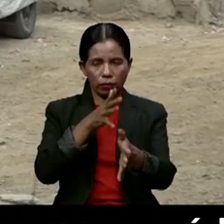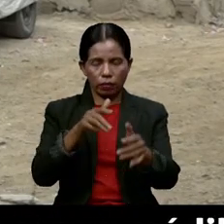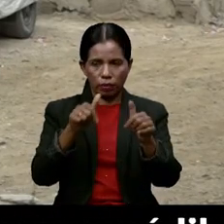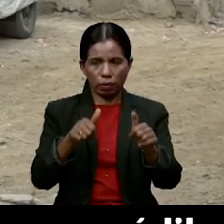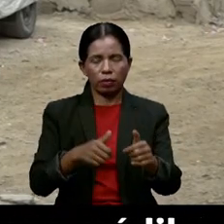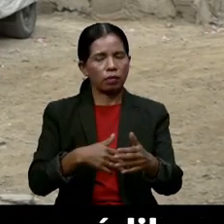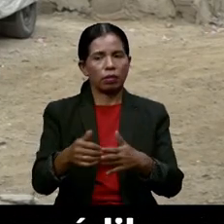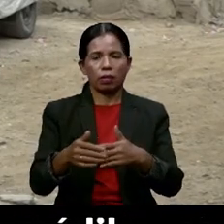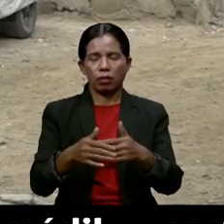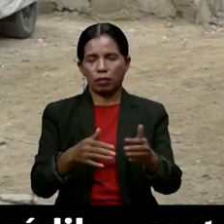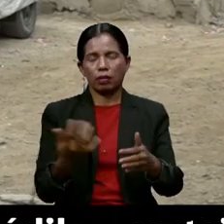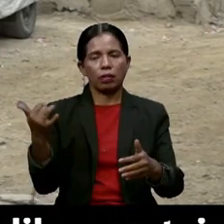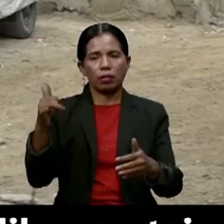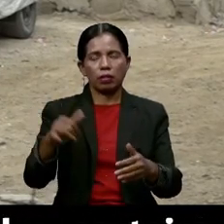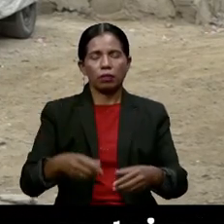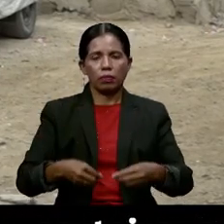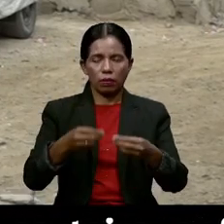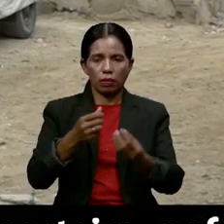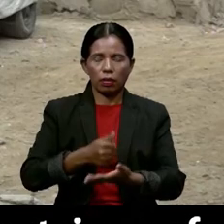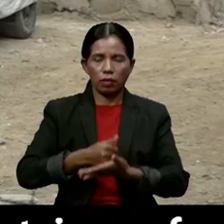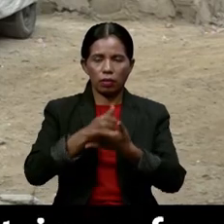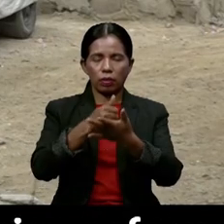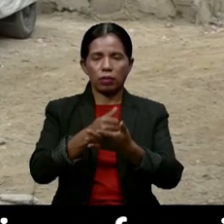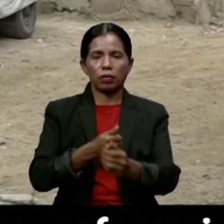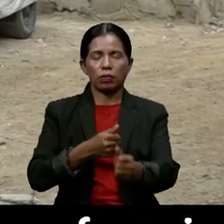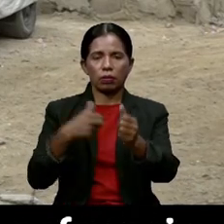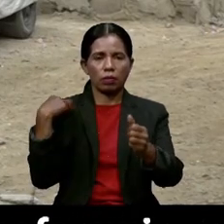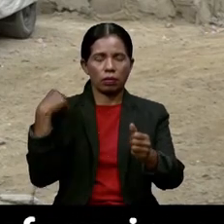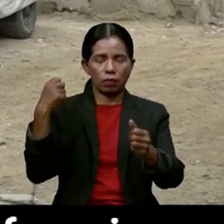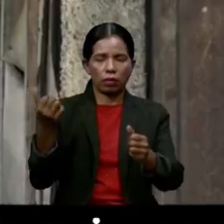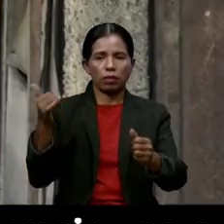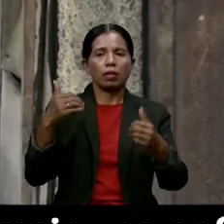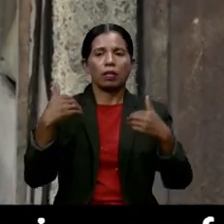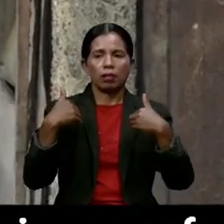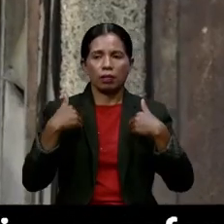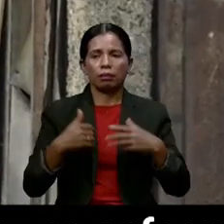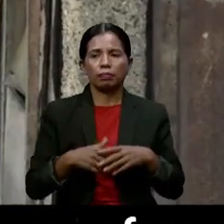Onde ela arruma mos, sira fotulum, tudo que bit, Nebe sireia.